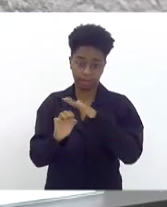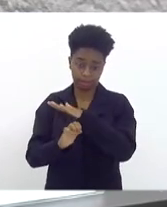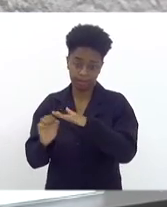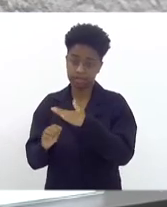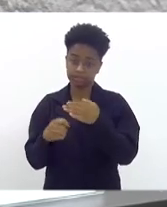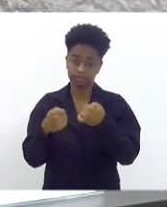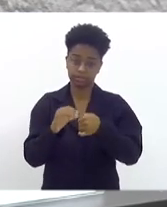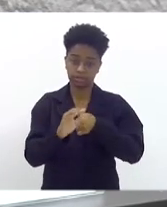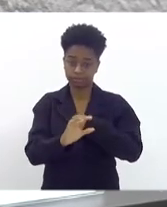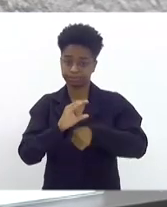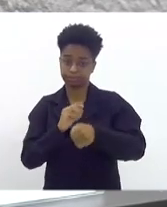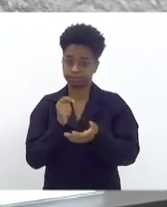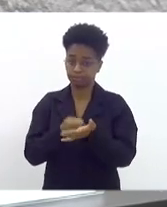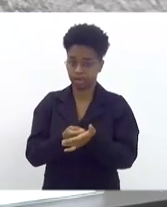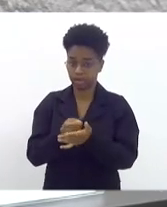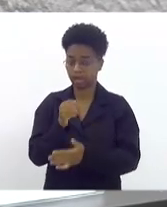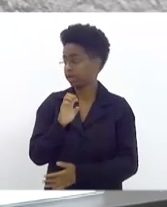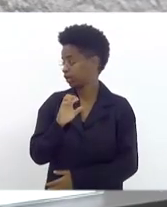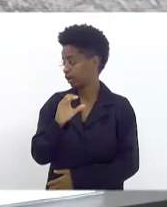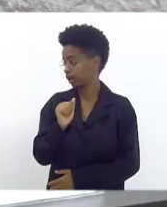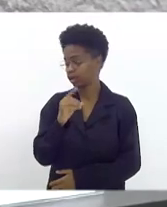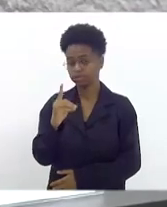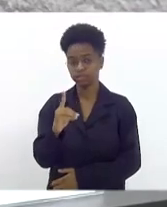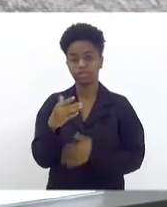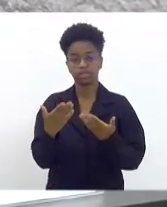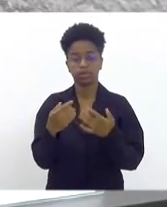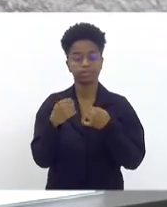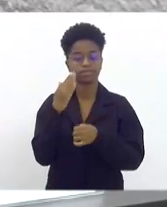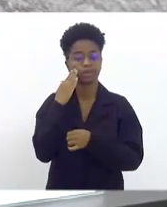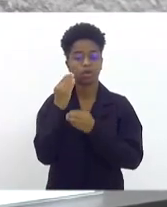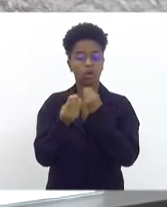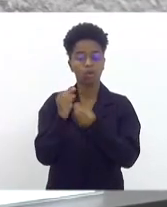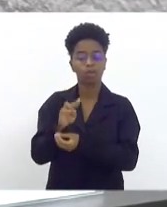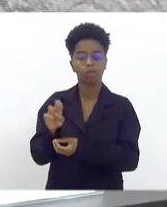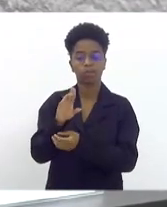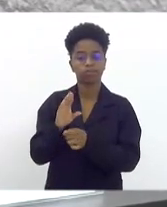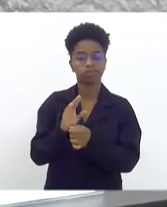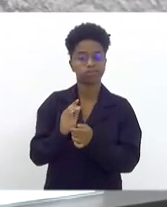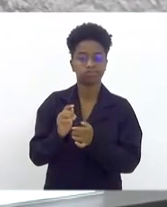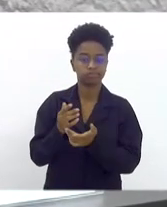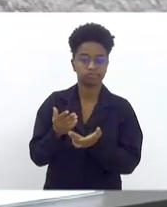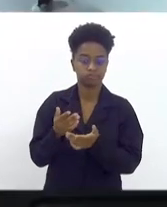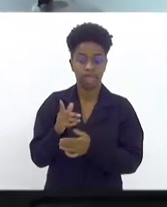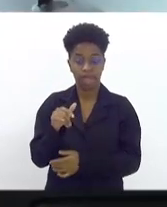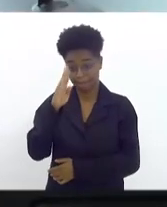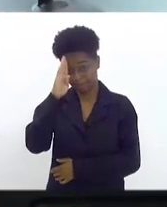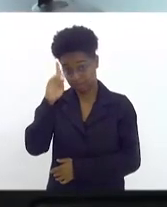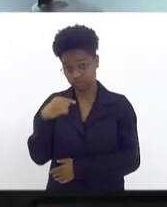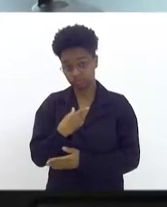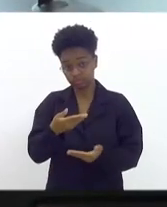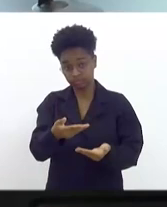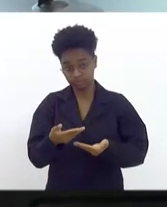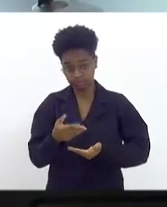que esses 15% que, teoricamente, é parte deles, como é que é aplicado isso daí? Né? Então, é fundamental a gente recebê-los, e esse